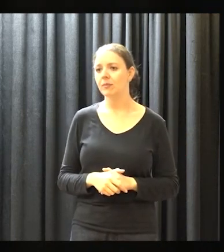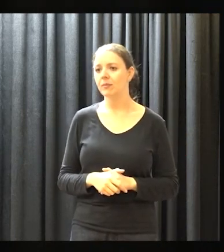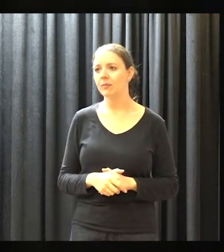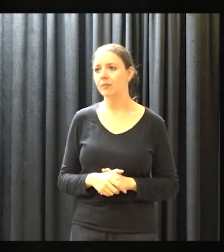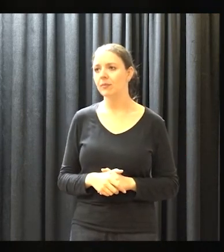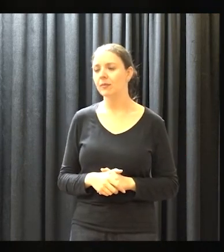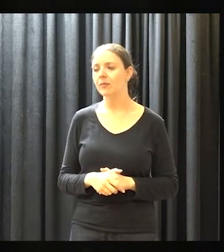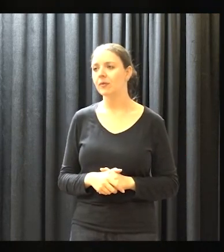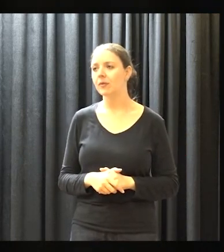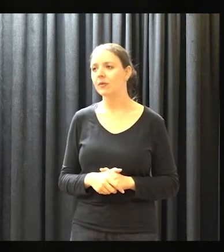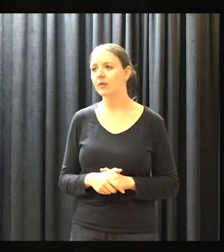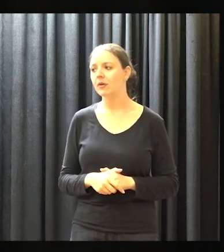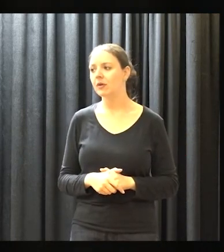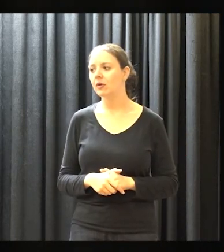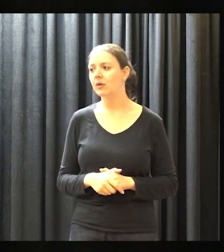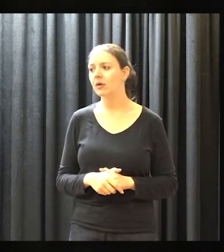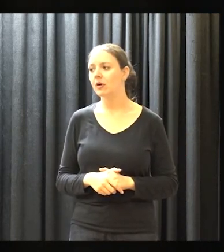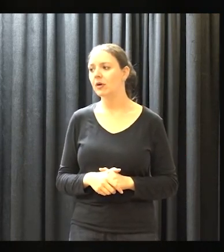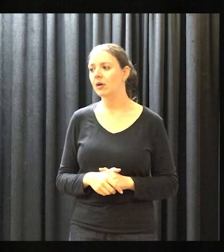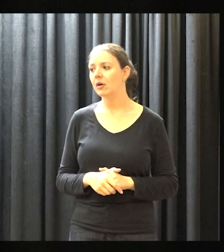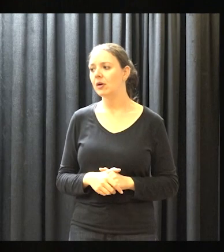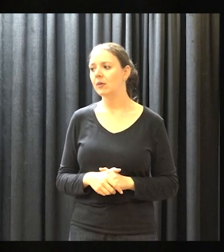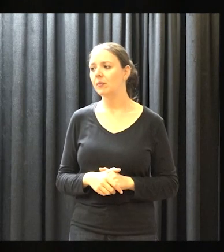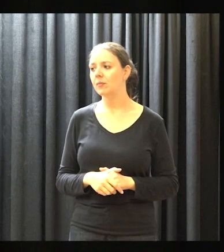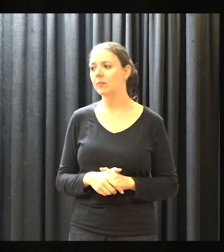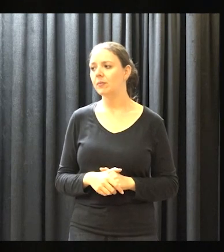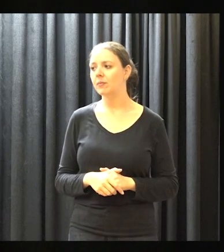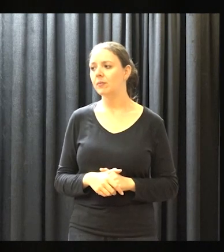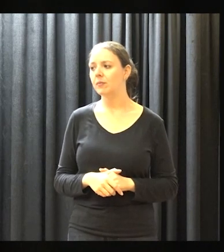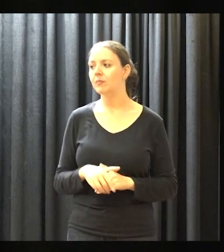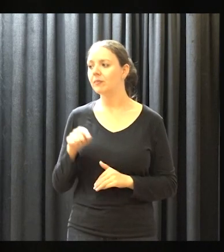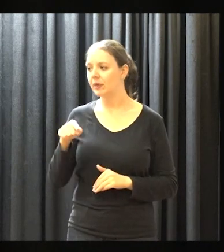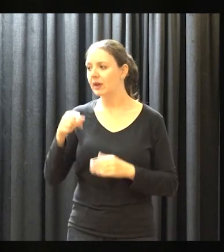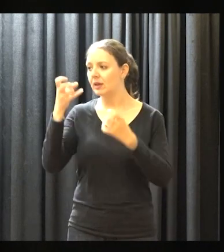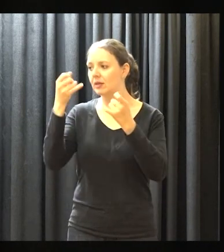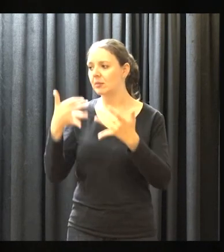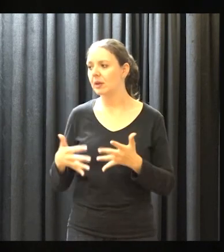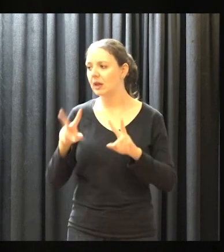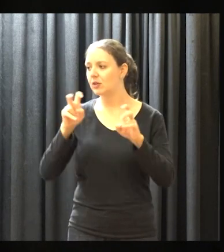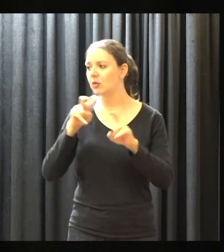Tá, aqui, não vou falar por questão de tempo. Tá?